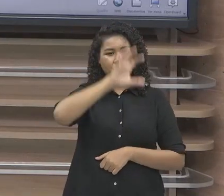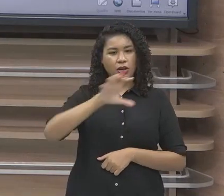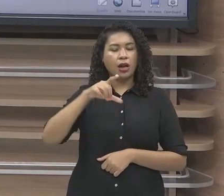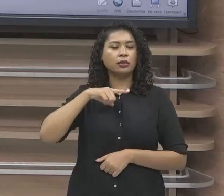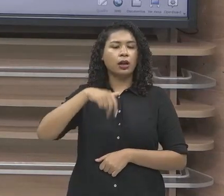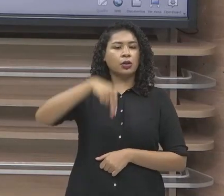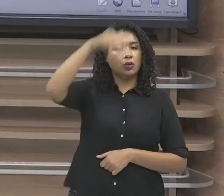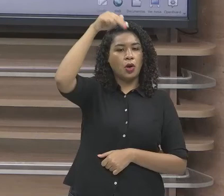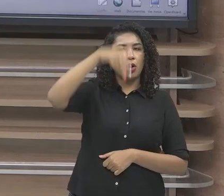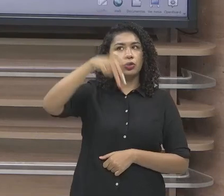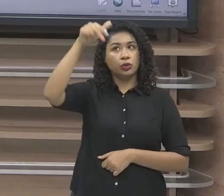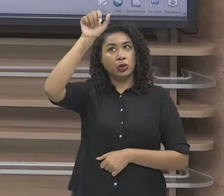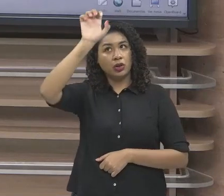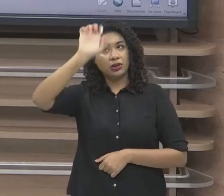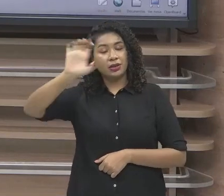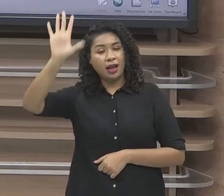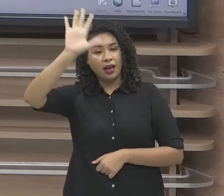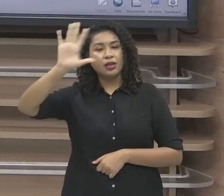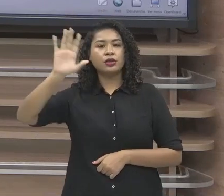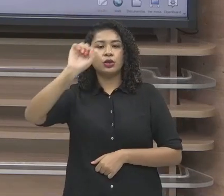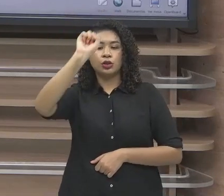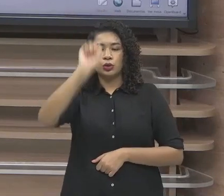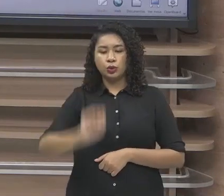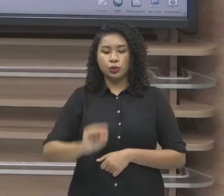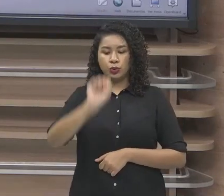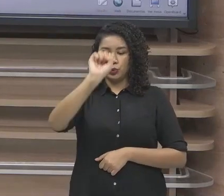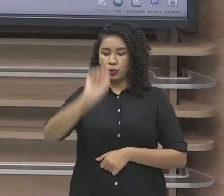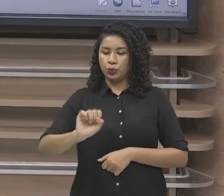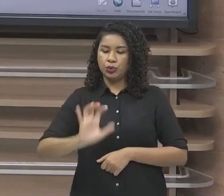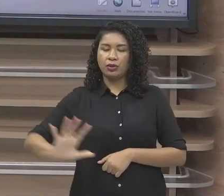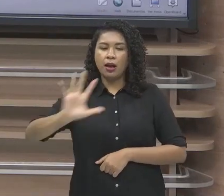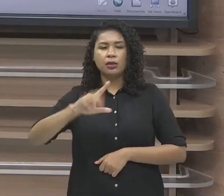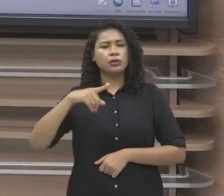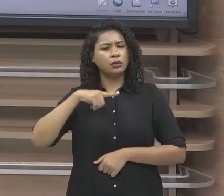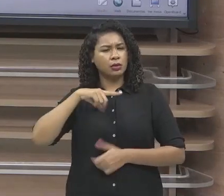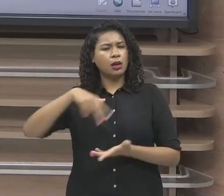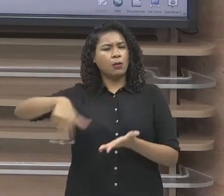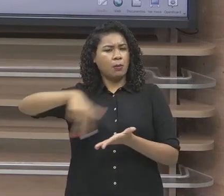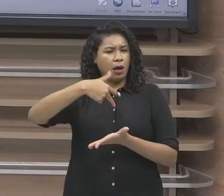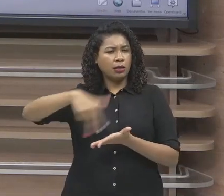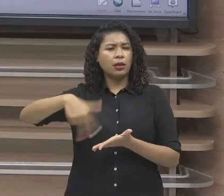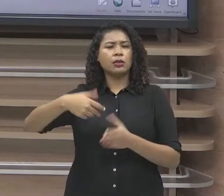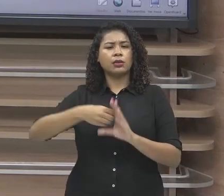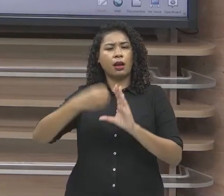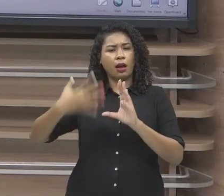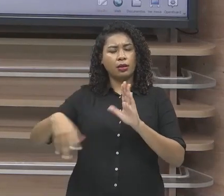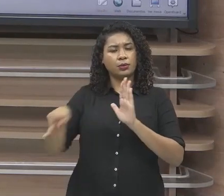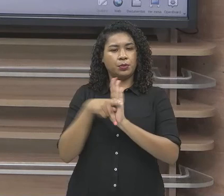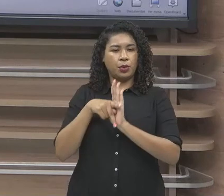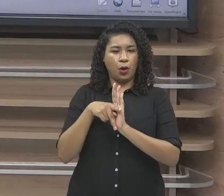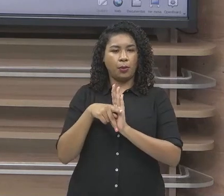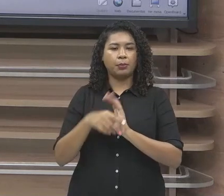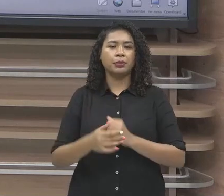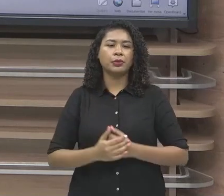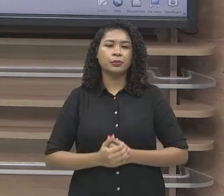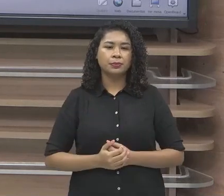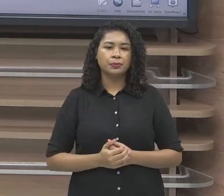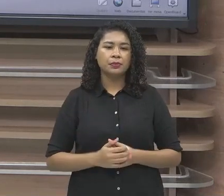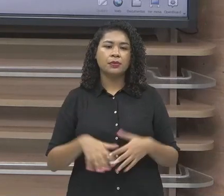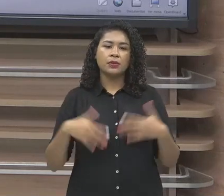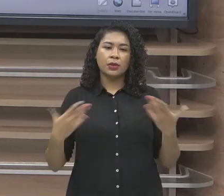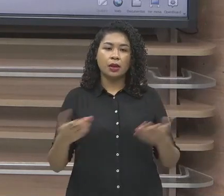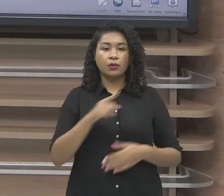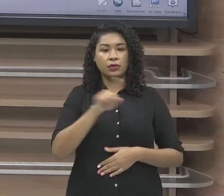sul, sudeste, centro-oeste, tem uma dança que caracteriza ali, né, a nossa região. Então, vocês